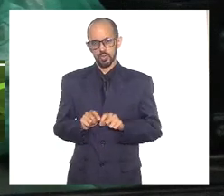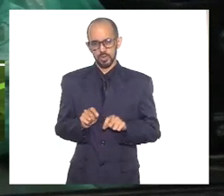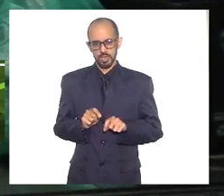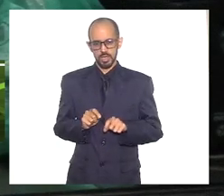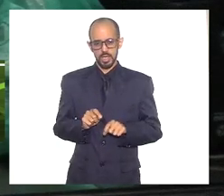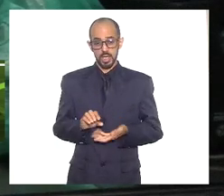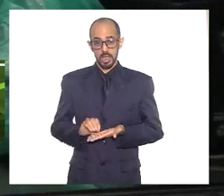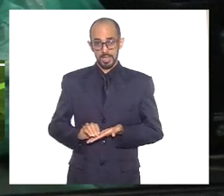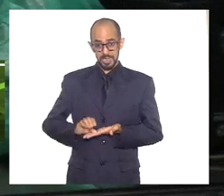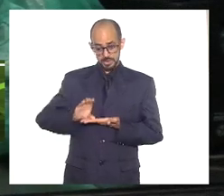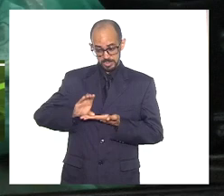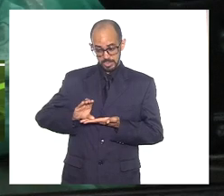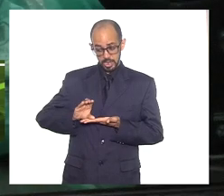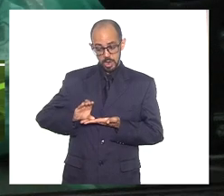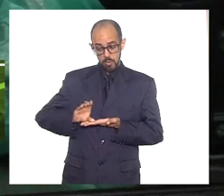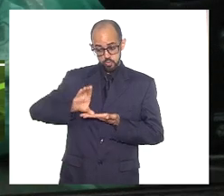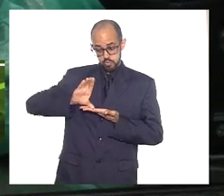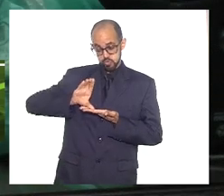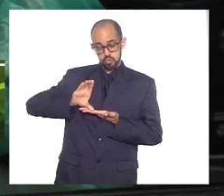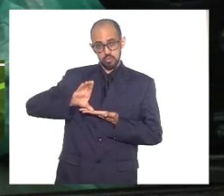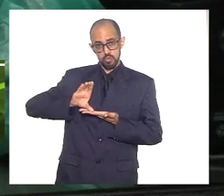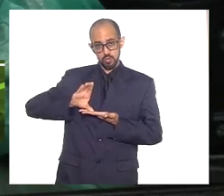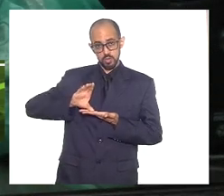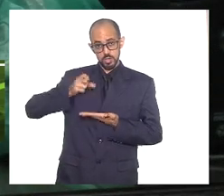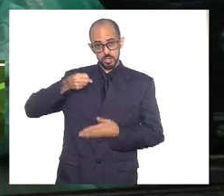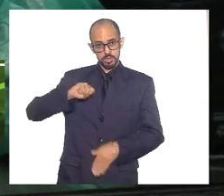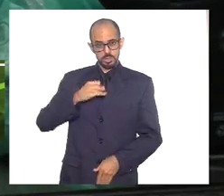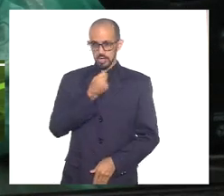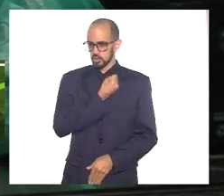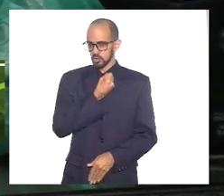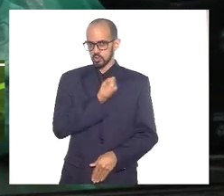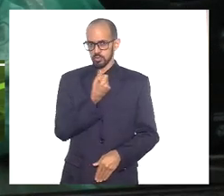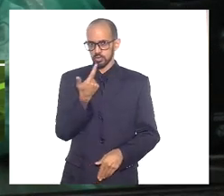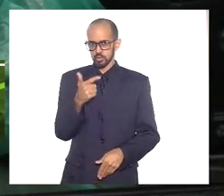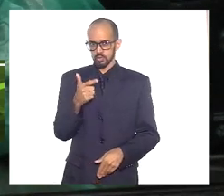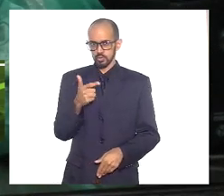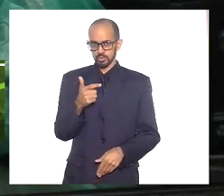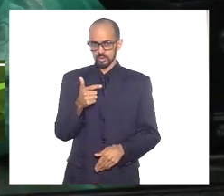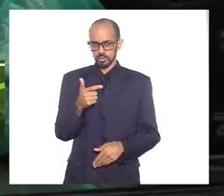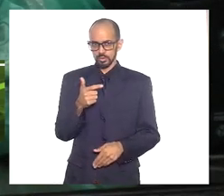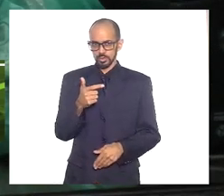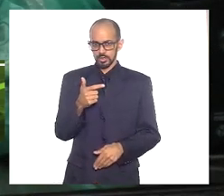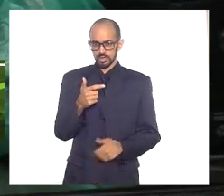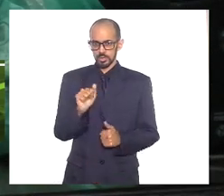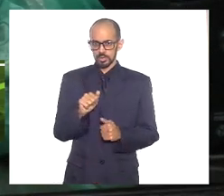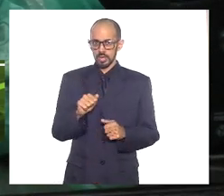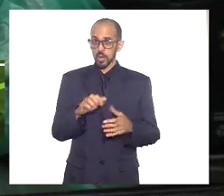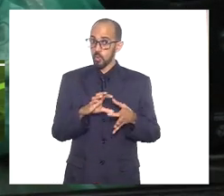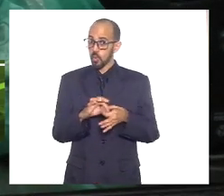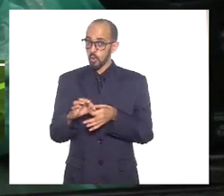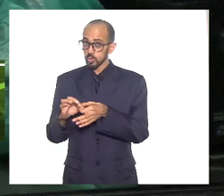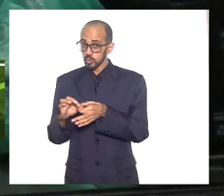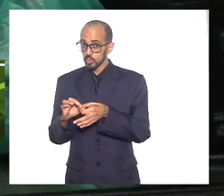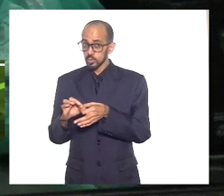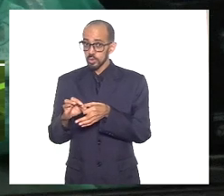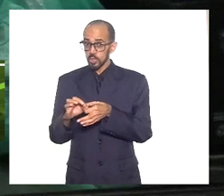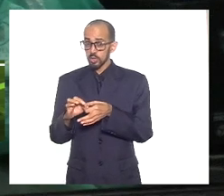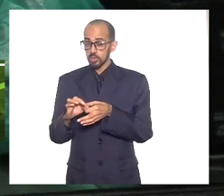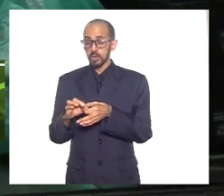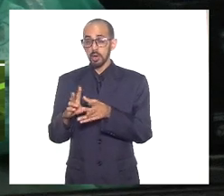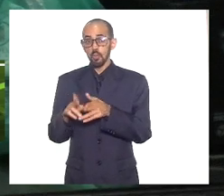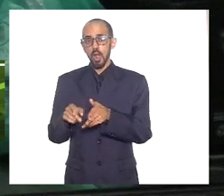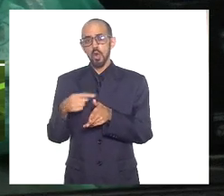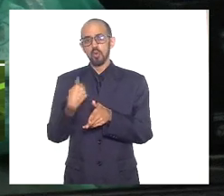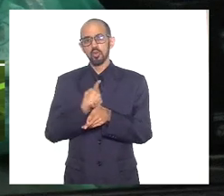suba se esses indicadores não se comportarem conforme previsto. Então, isso tem que ser